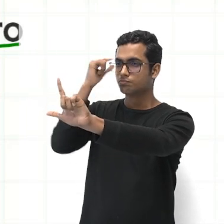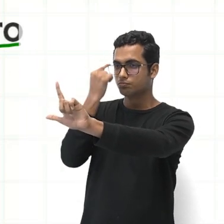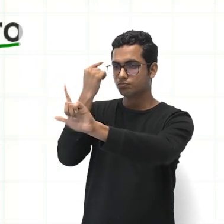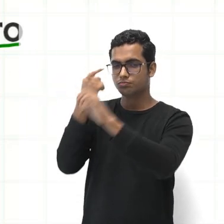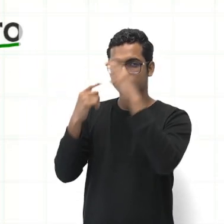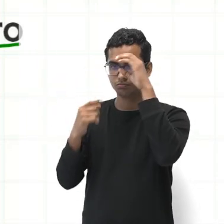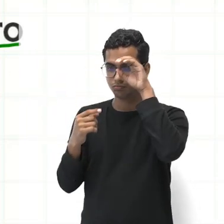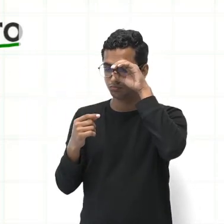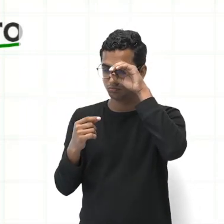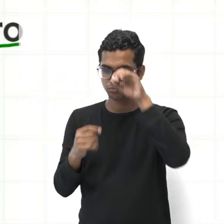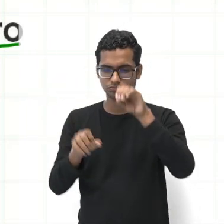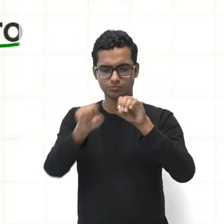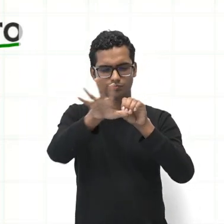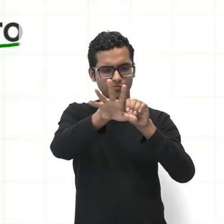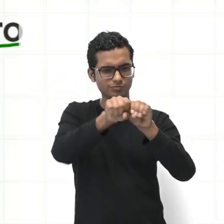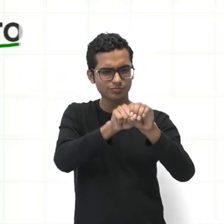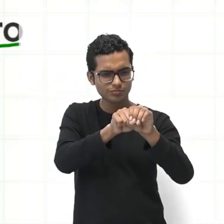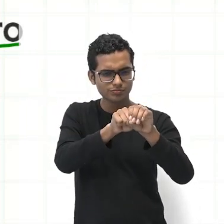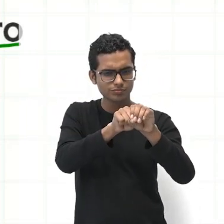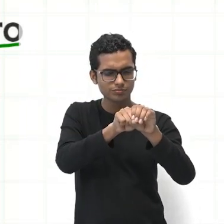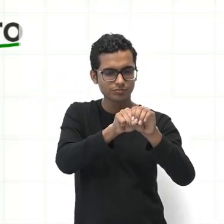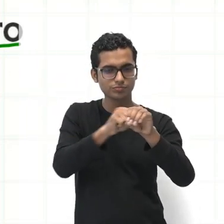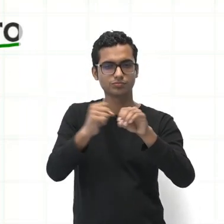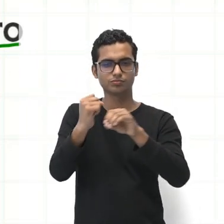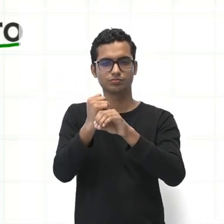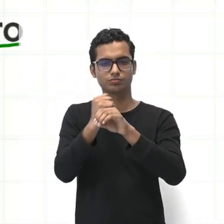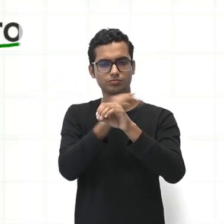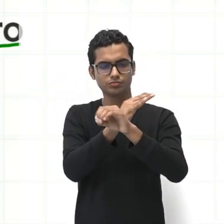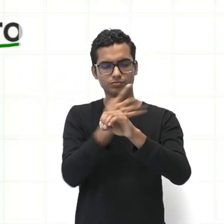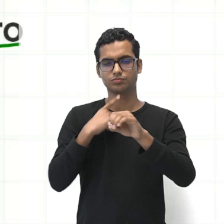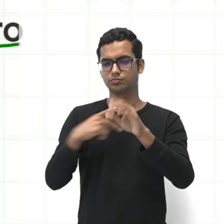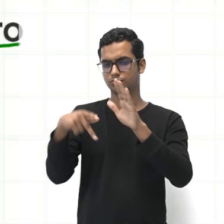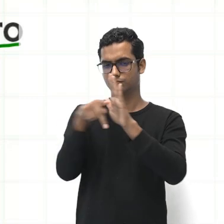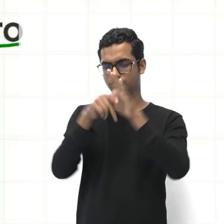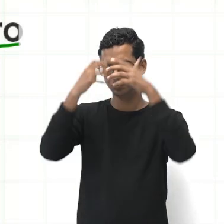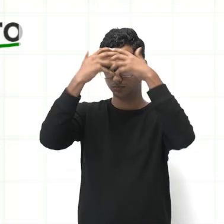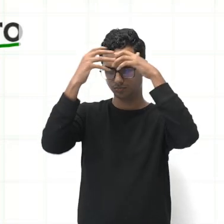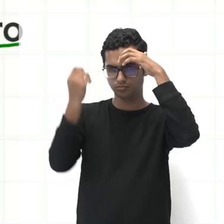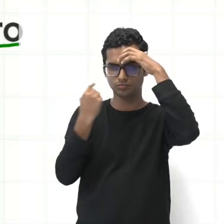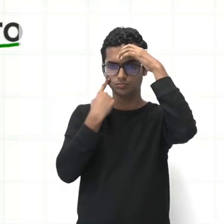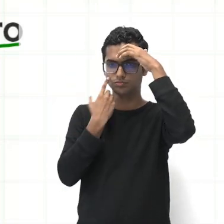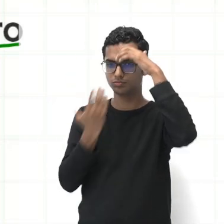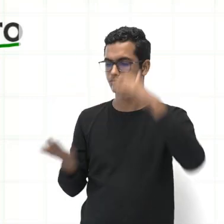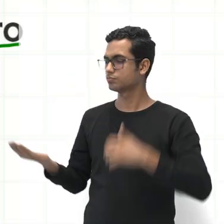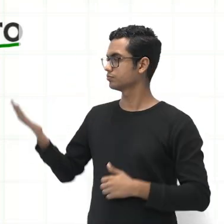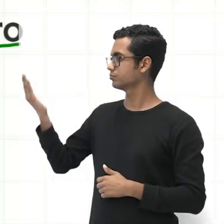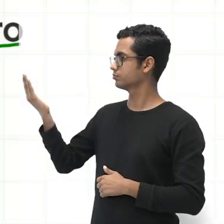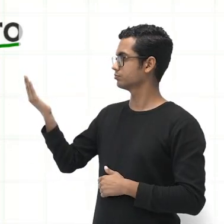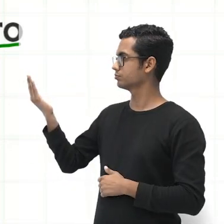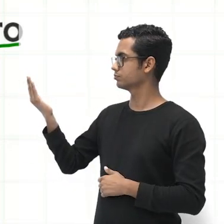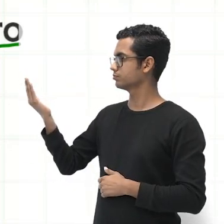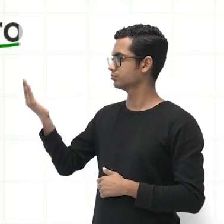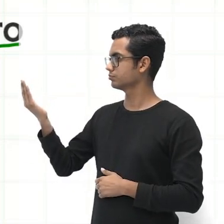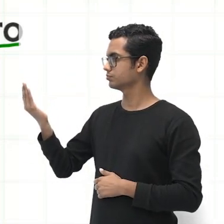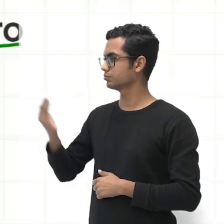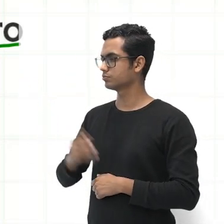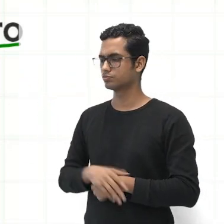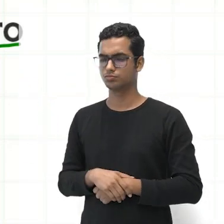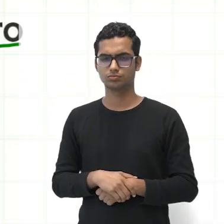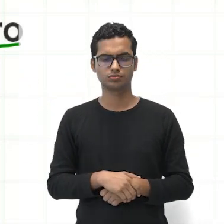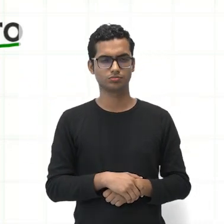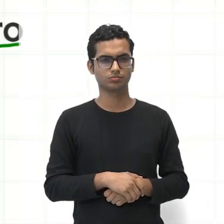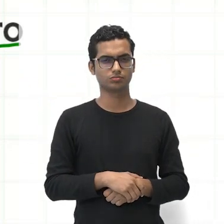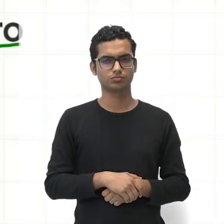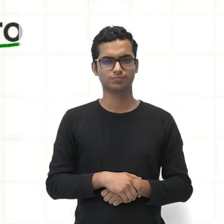íris, passa pela sua pupila, passa pelo cristalino e chega na